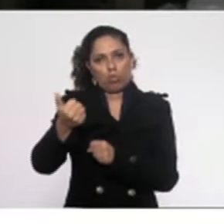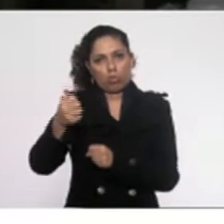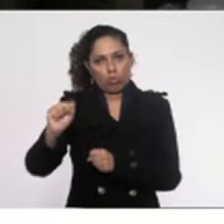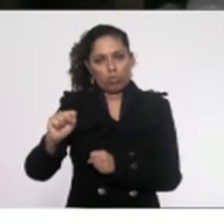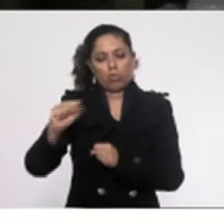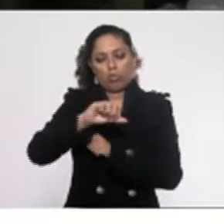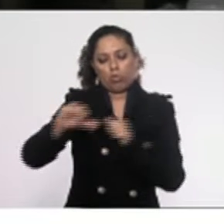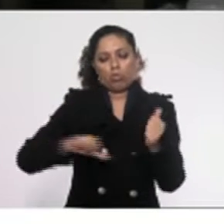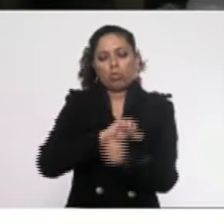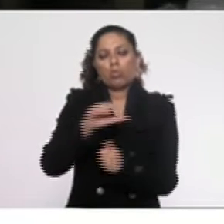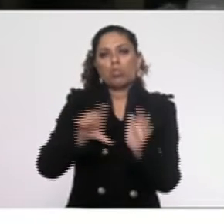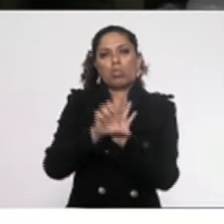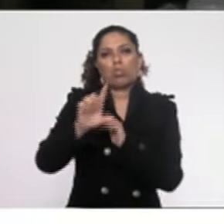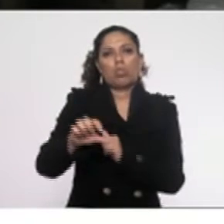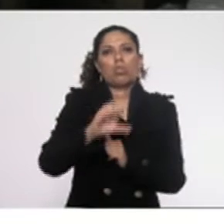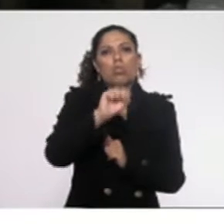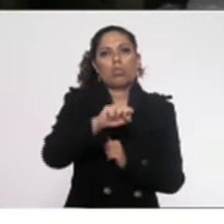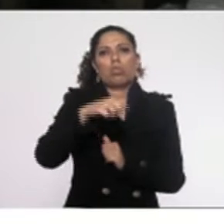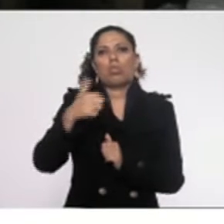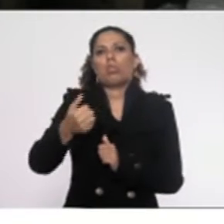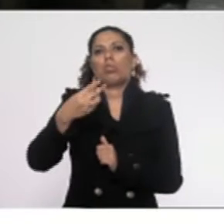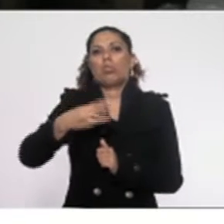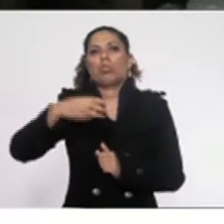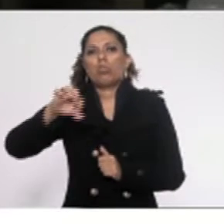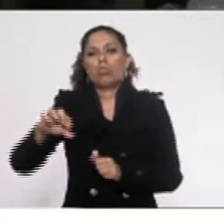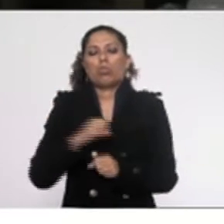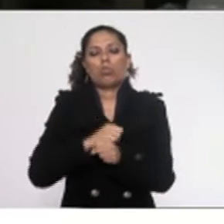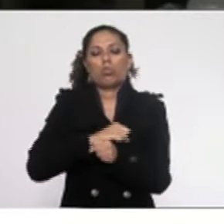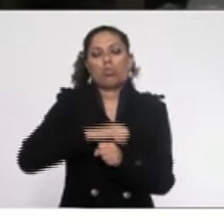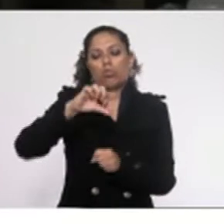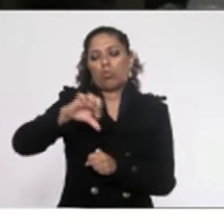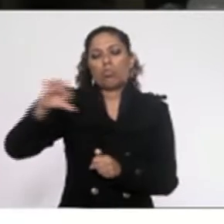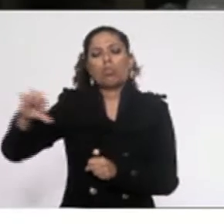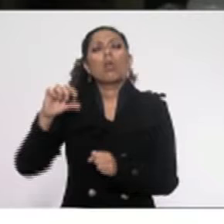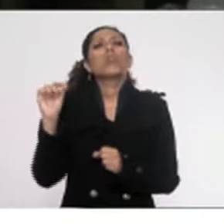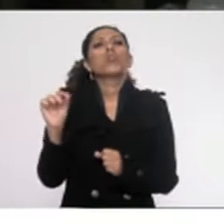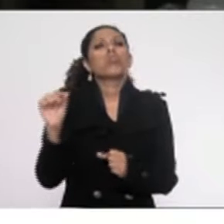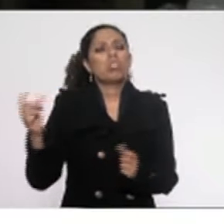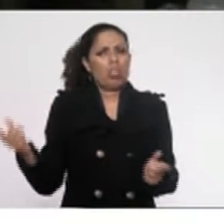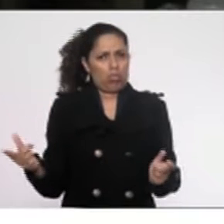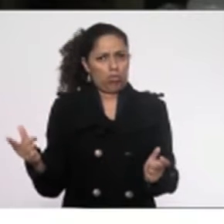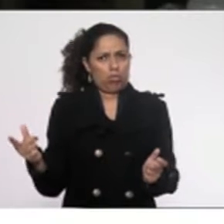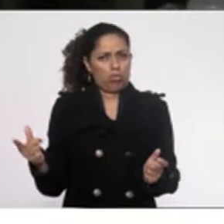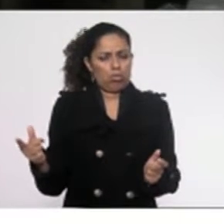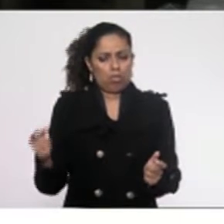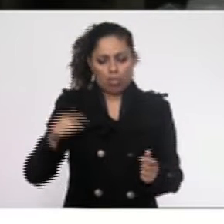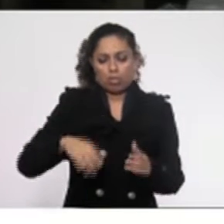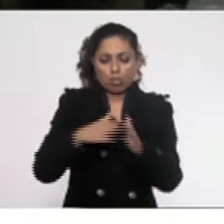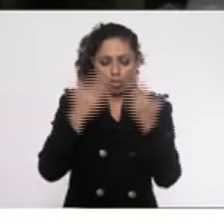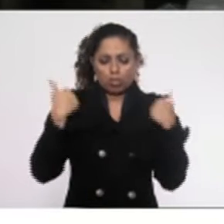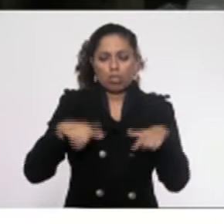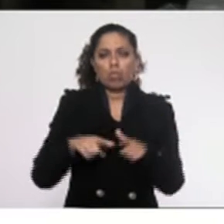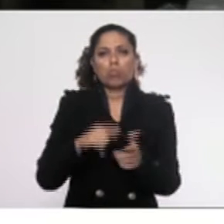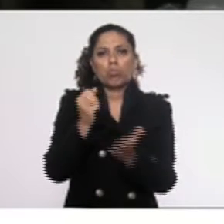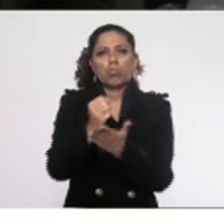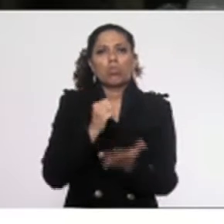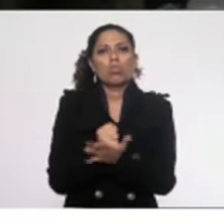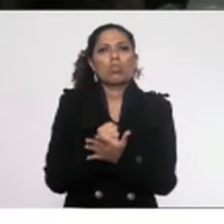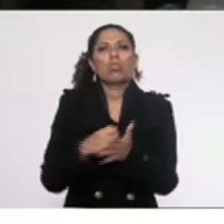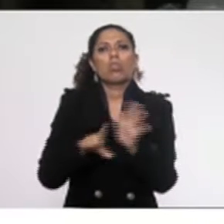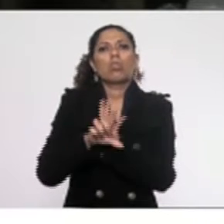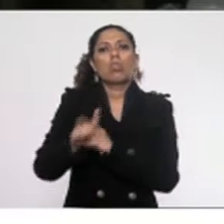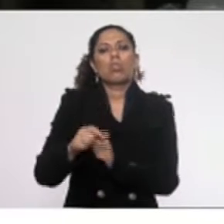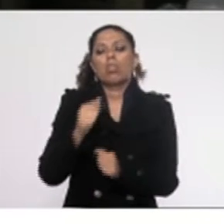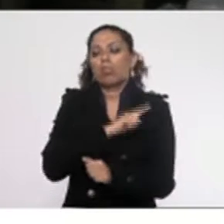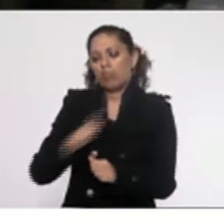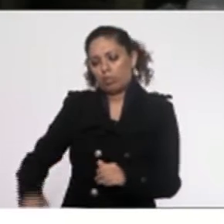que alteraram a lei 3189 de 99. O que é isso? Essa casa aprovou e foi sancionada